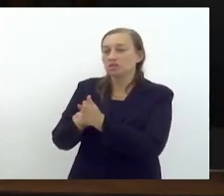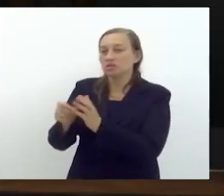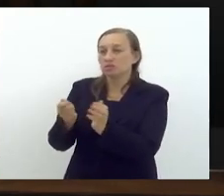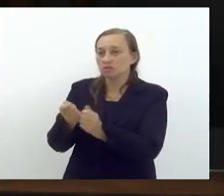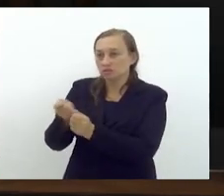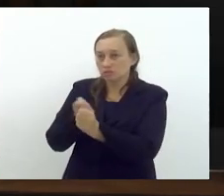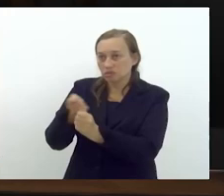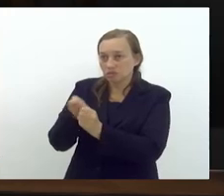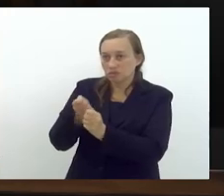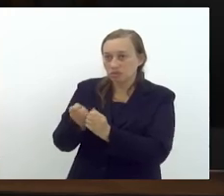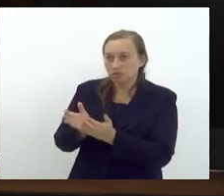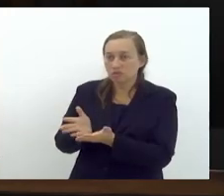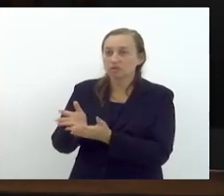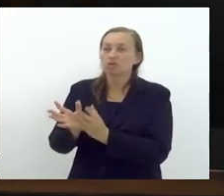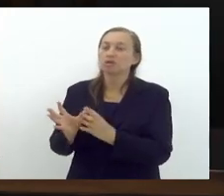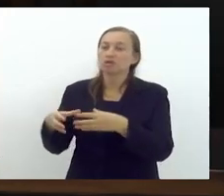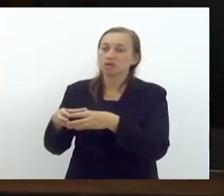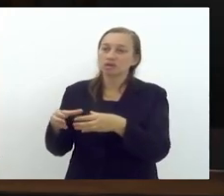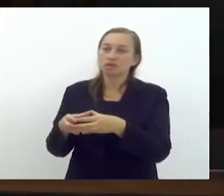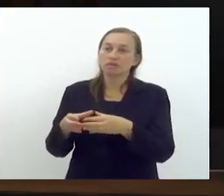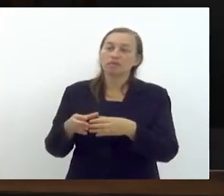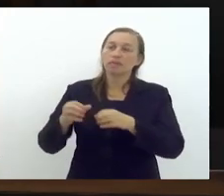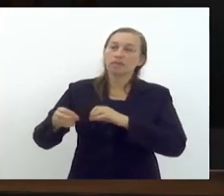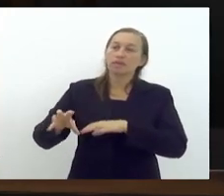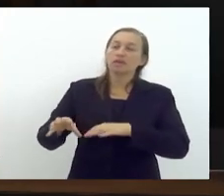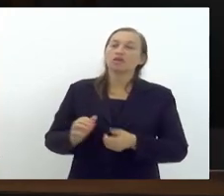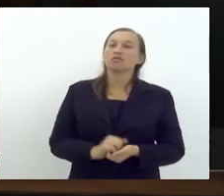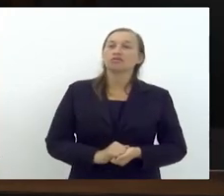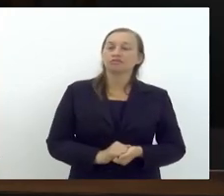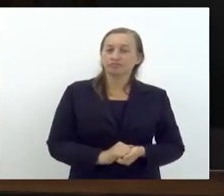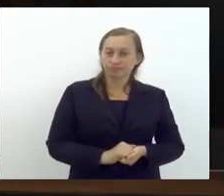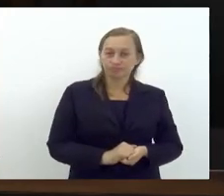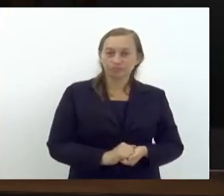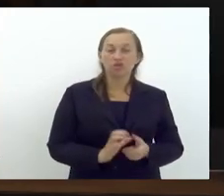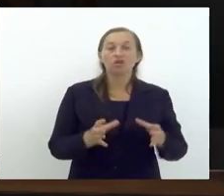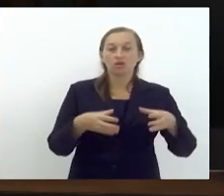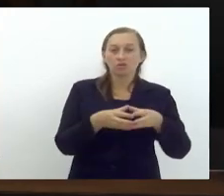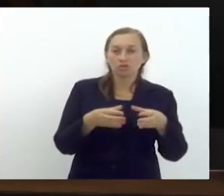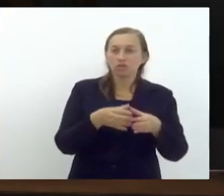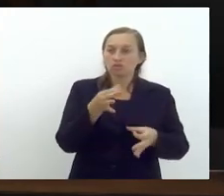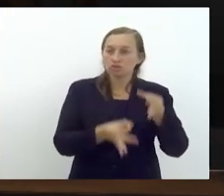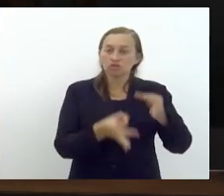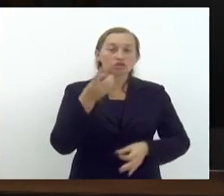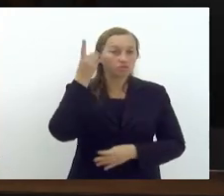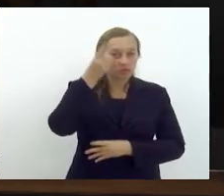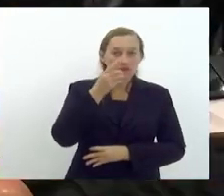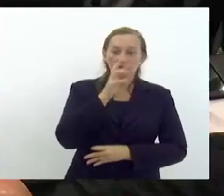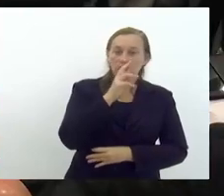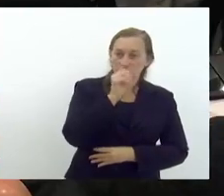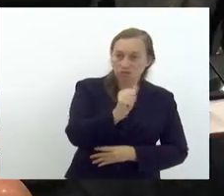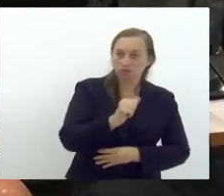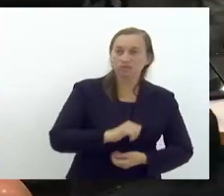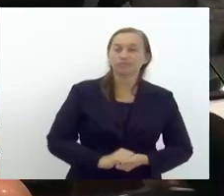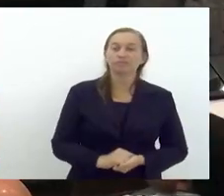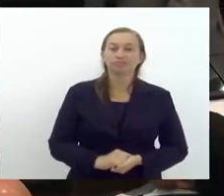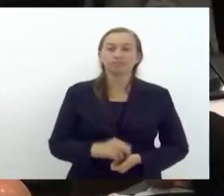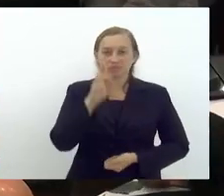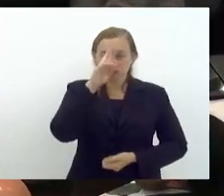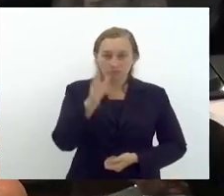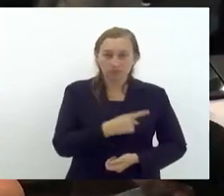e controle as emendas plenário para emitir parecer pela condição de constituição e justiça Deputado Rodrigo Amorim